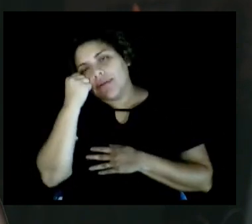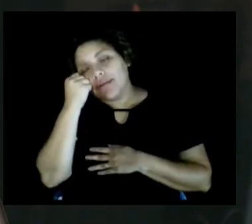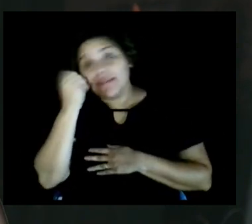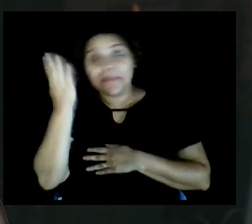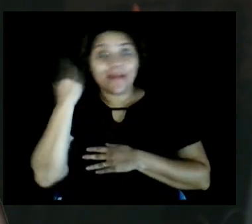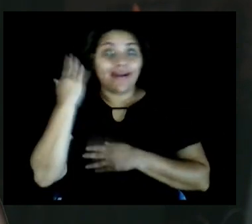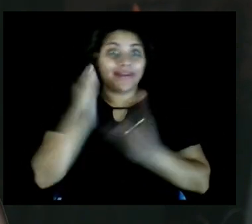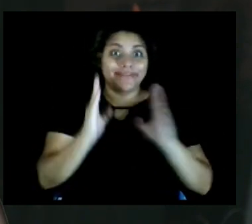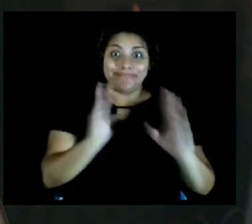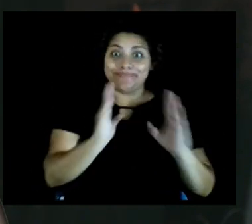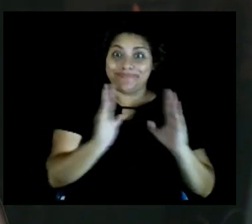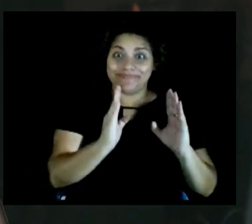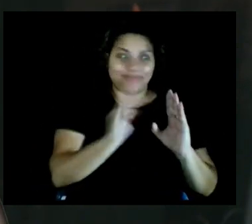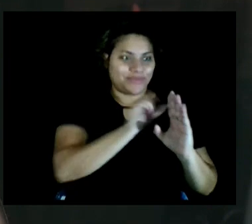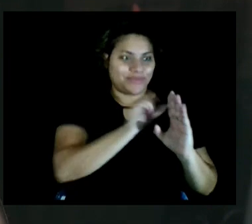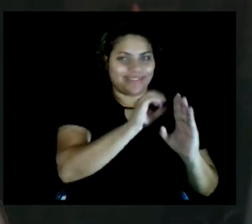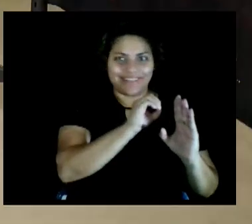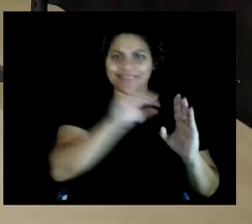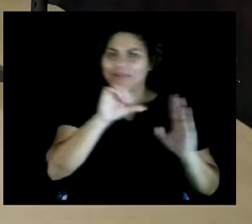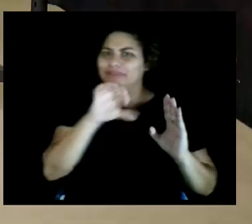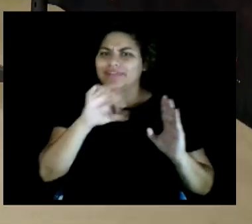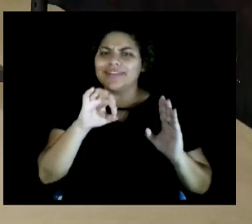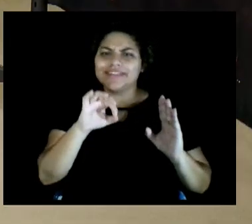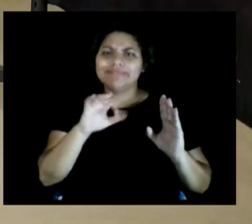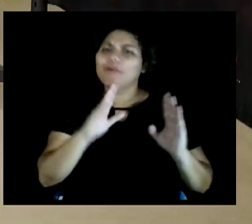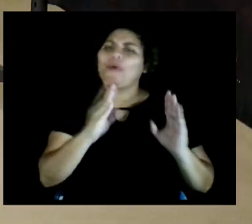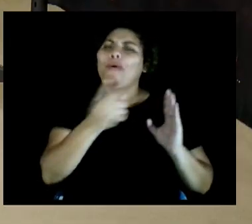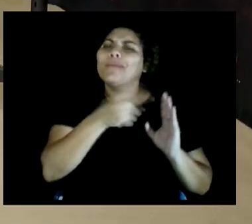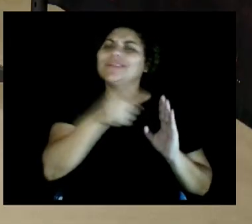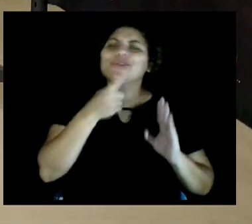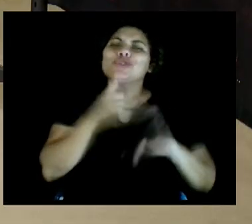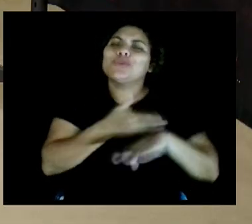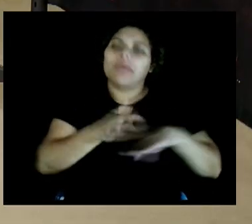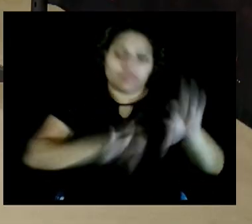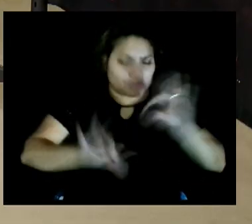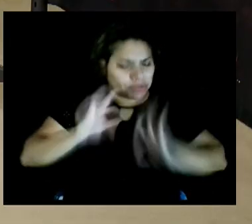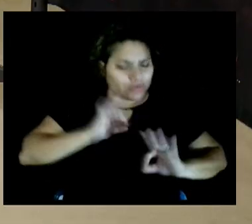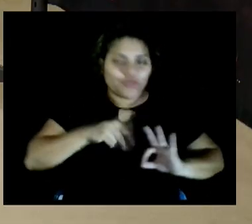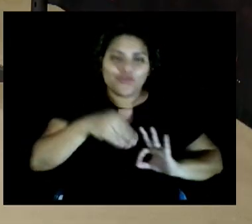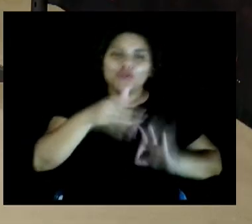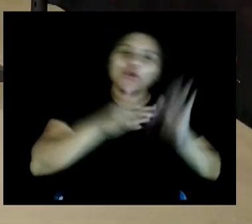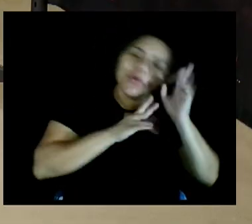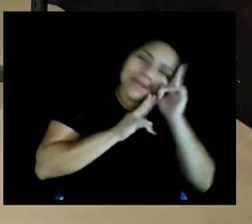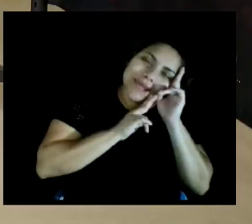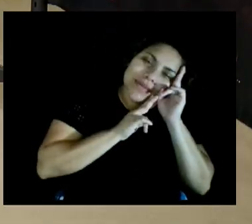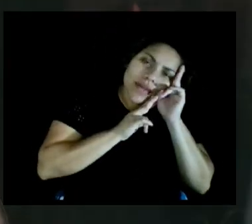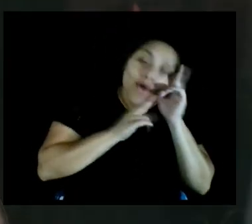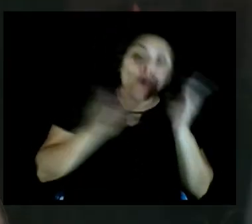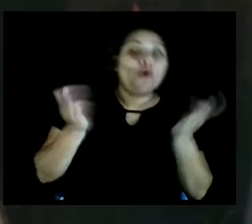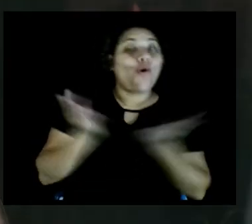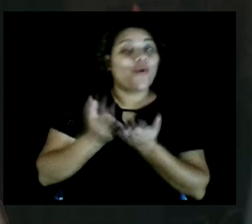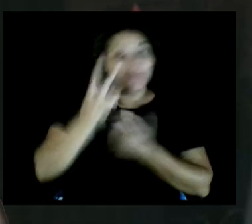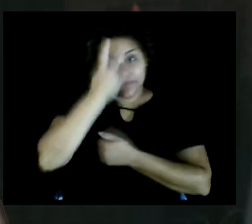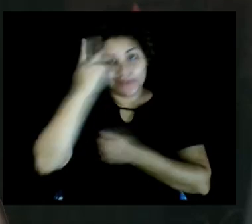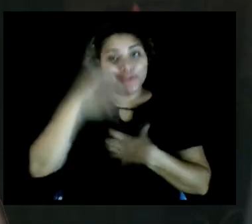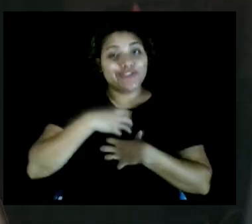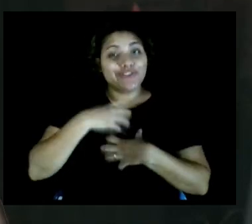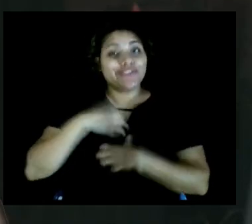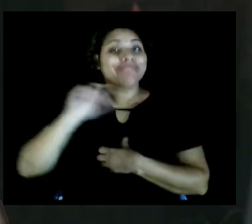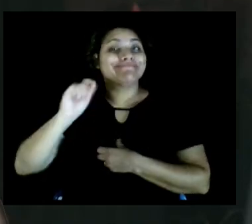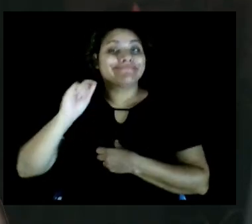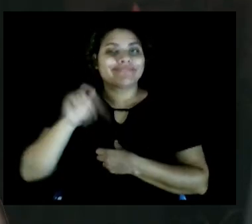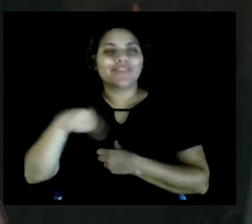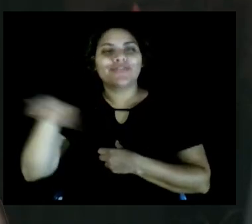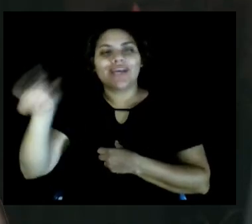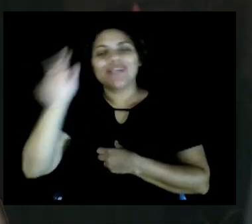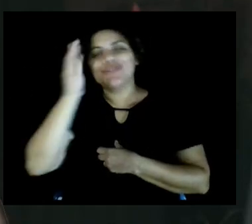né, doutora? Fica com o celular na mão ali, né, Raquel, e vai só rolando pra cima e perde o sono